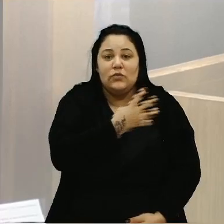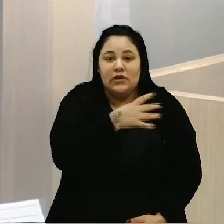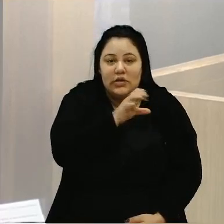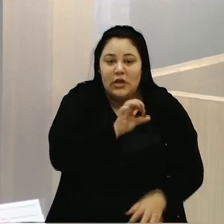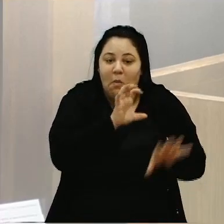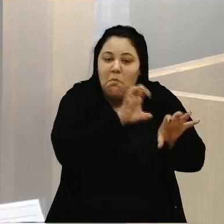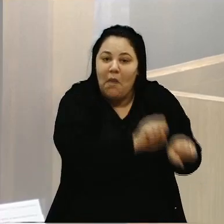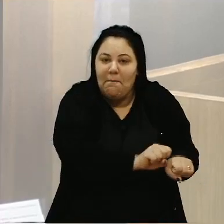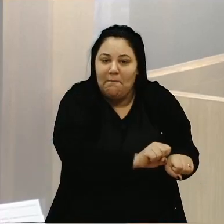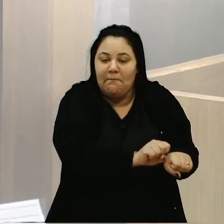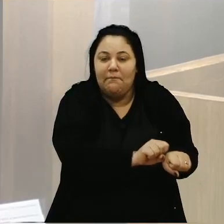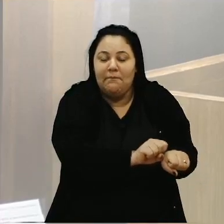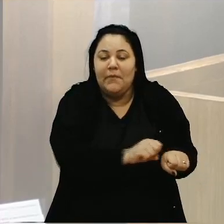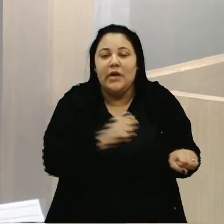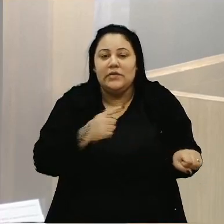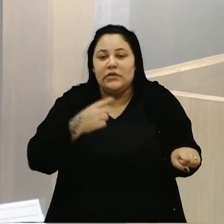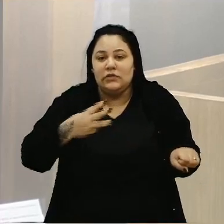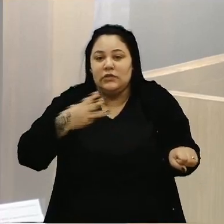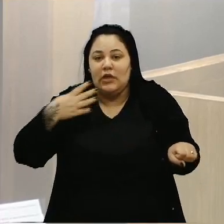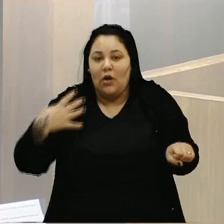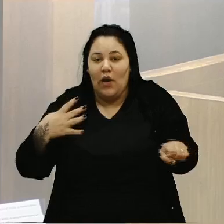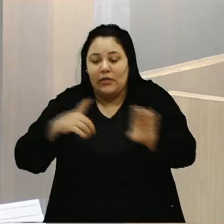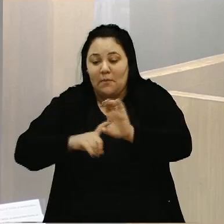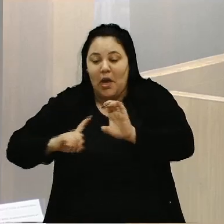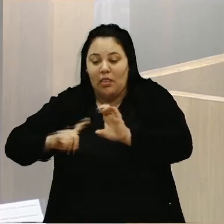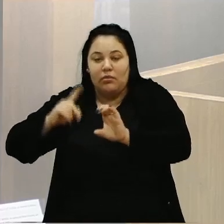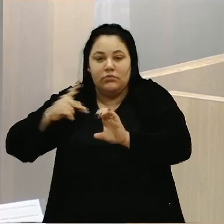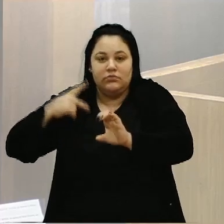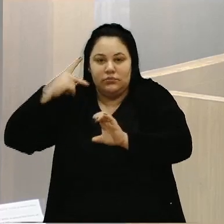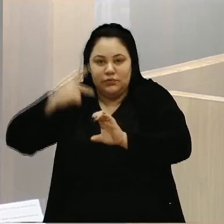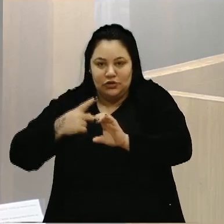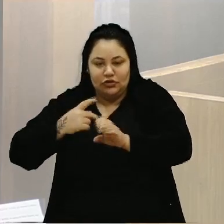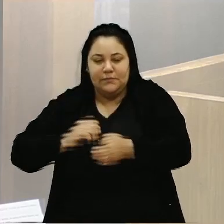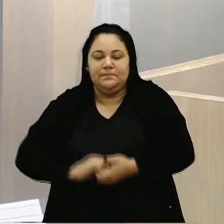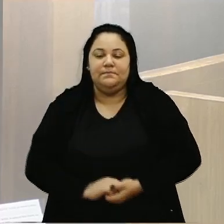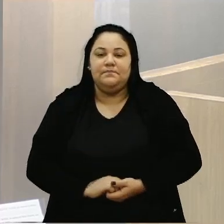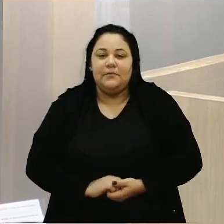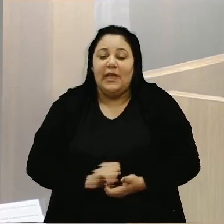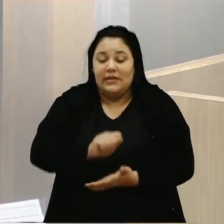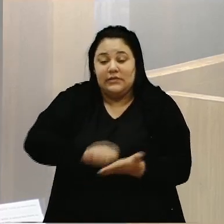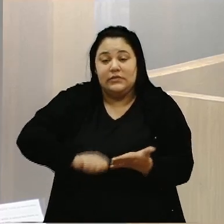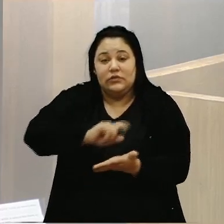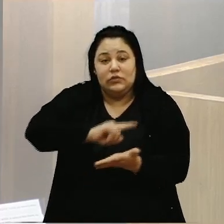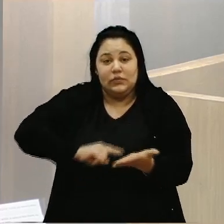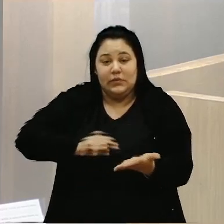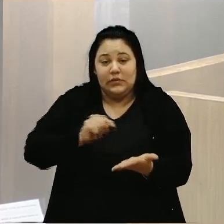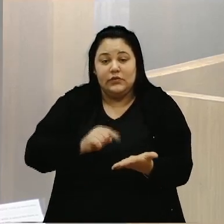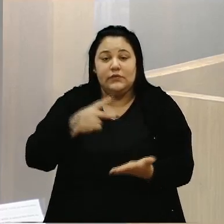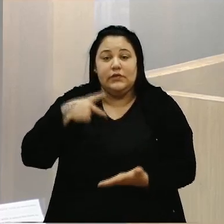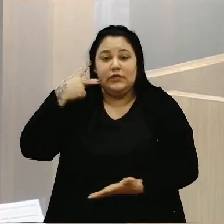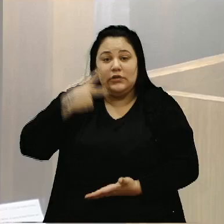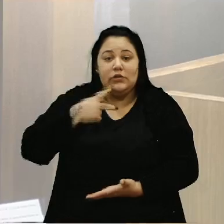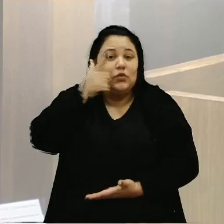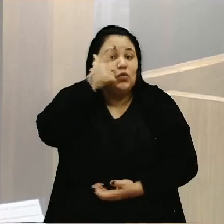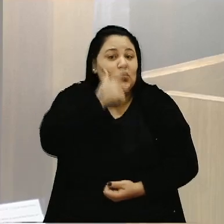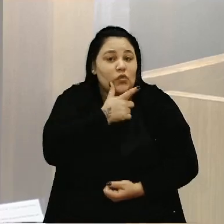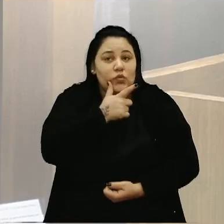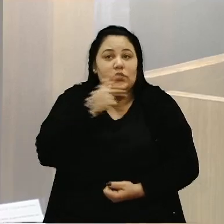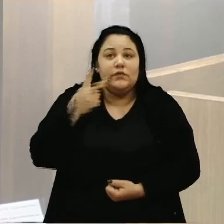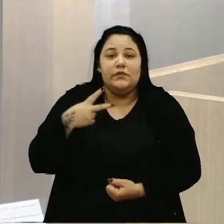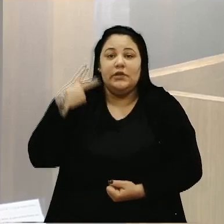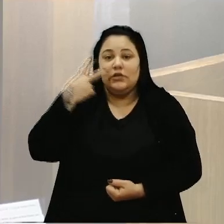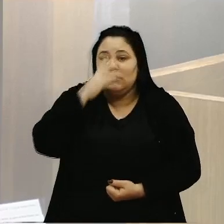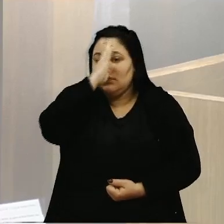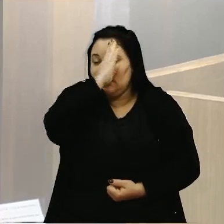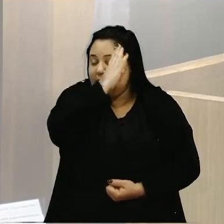149 da colonização e 134 da emancipação política. Assinam esse documento vereador Lucas Carenhato, vereador